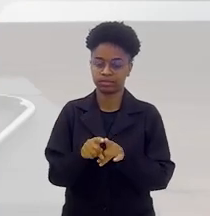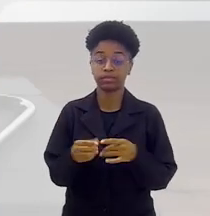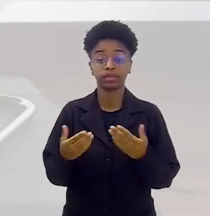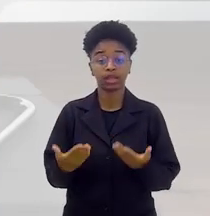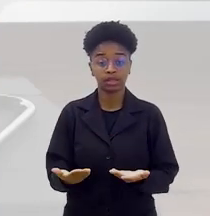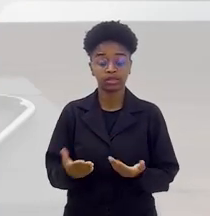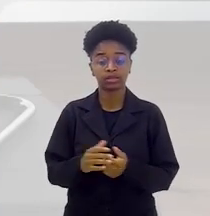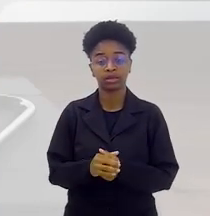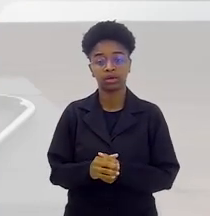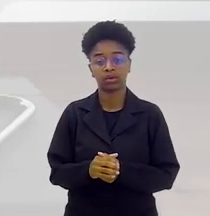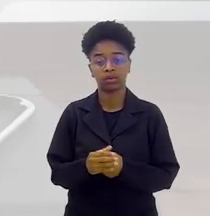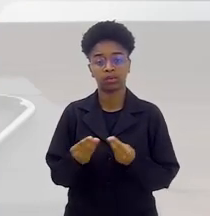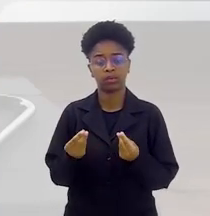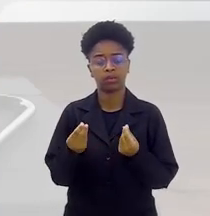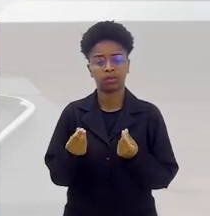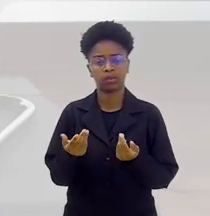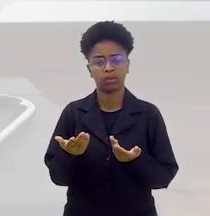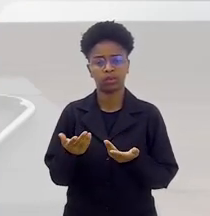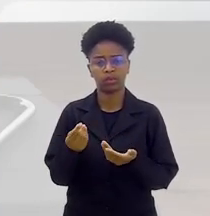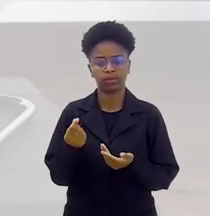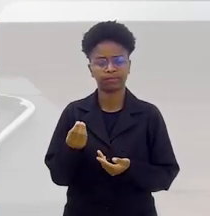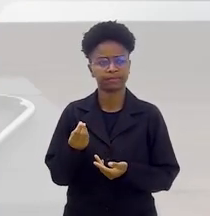aí